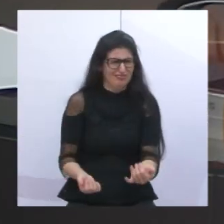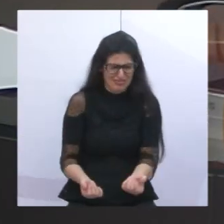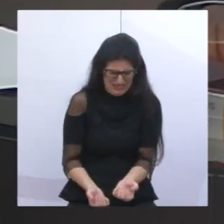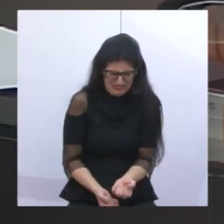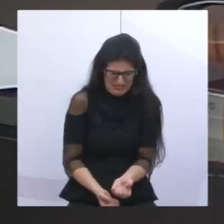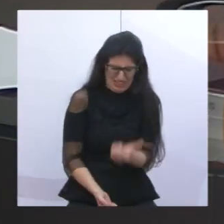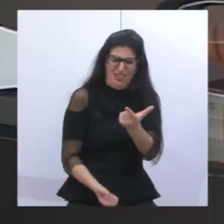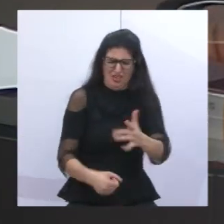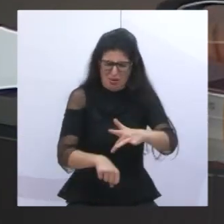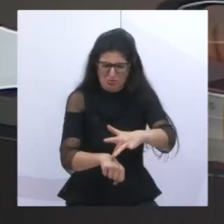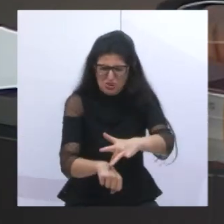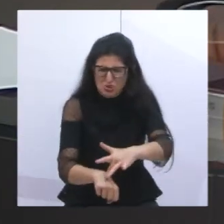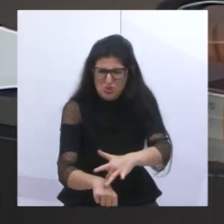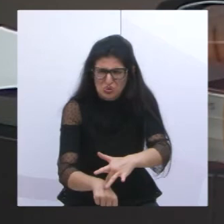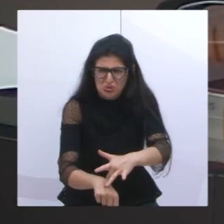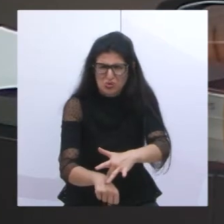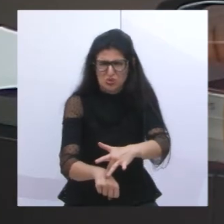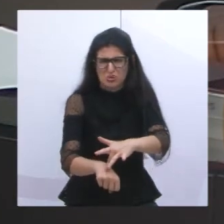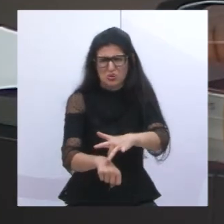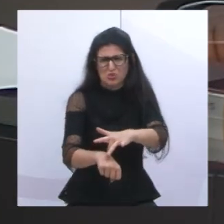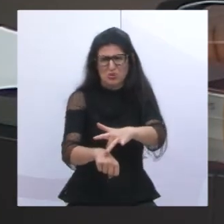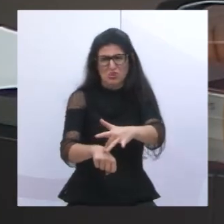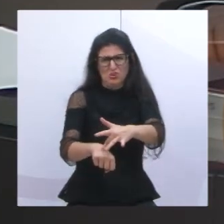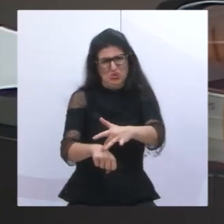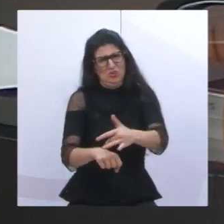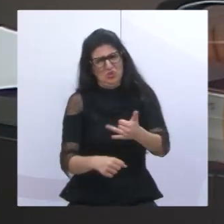que na realidade,